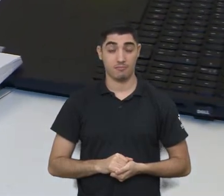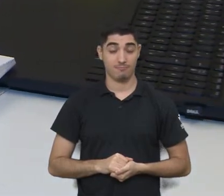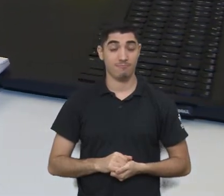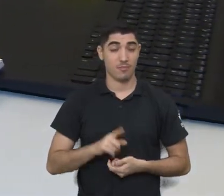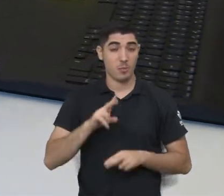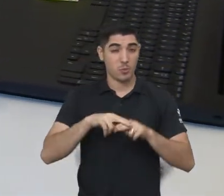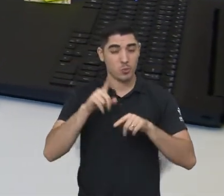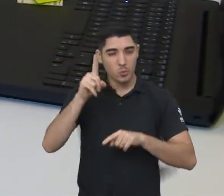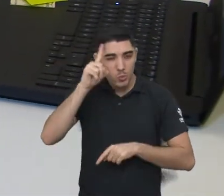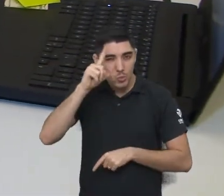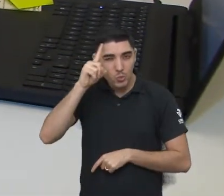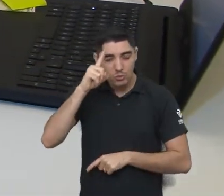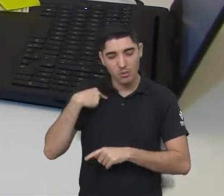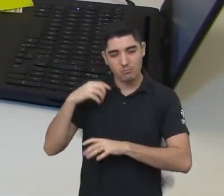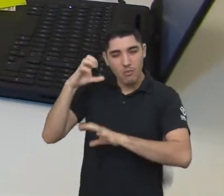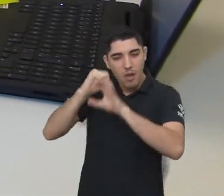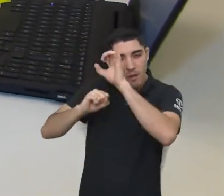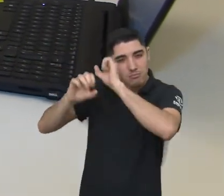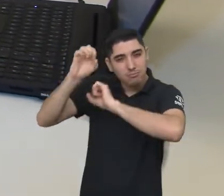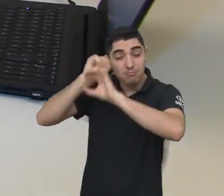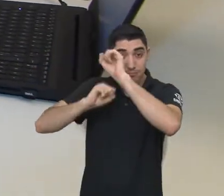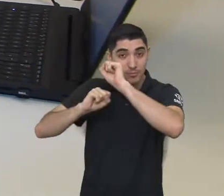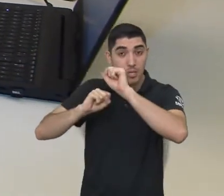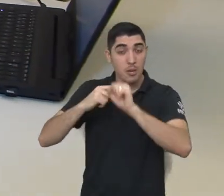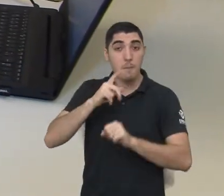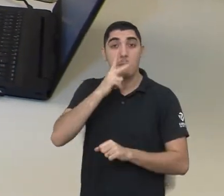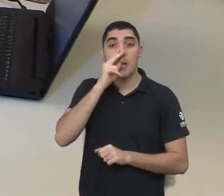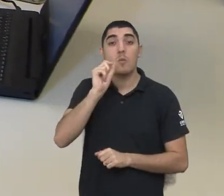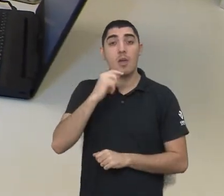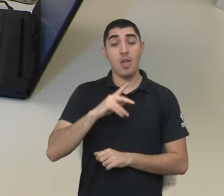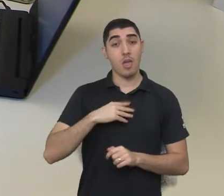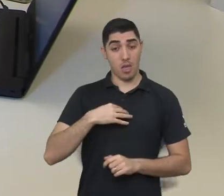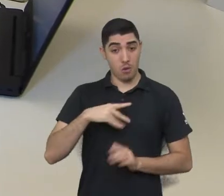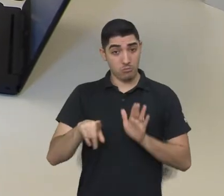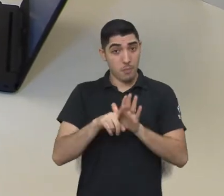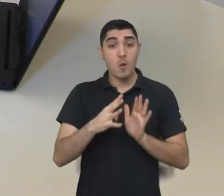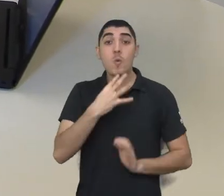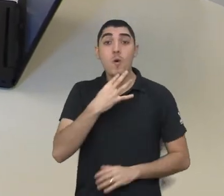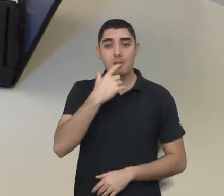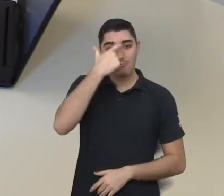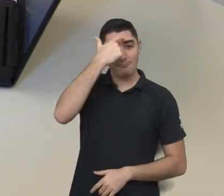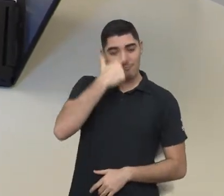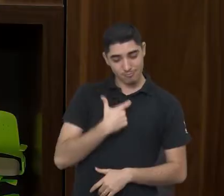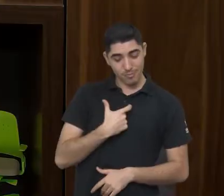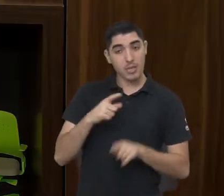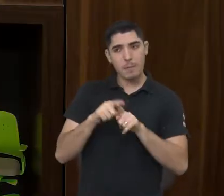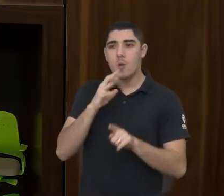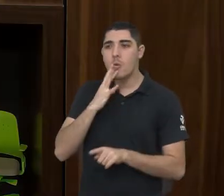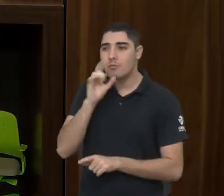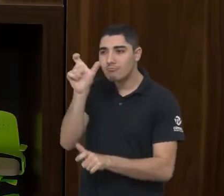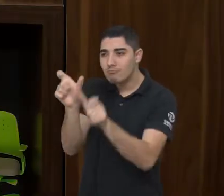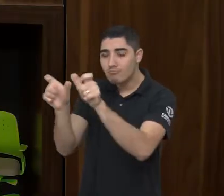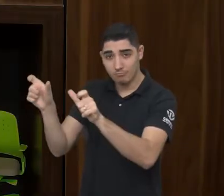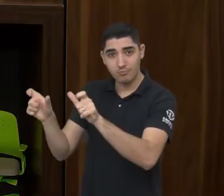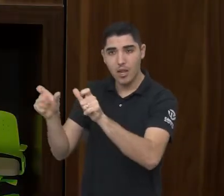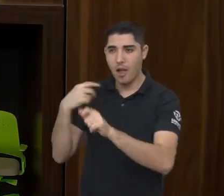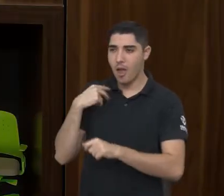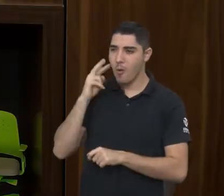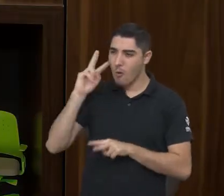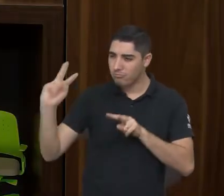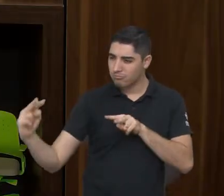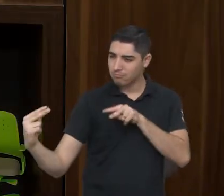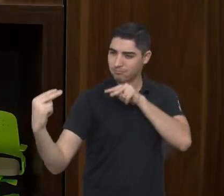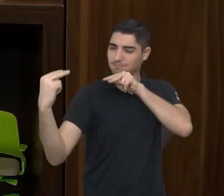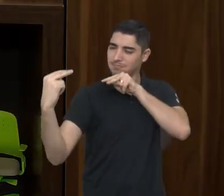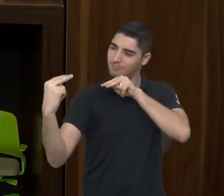É um aprendizado contínuo, todos os dias a gente vai se conhecer, todos os dias a gente vai aprender e todos os dias a gente vai olhar para o